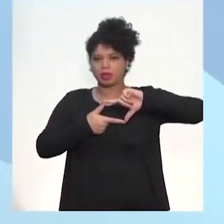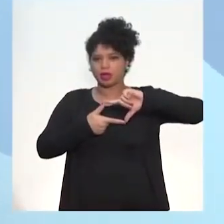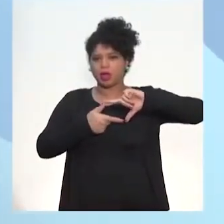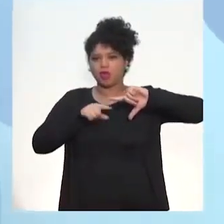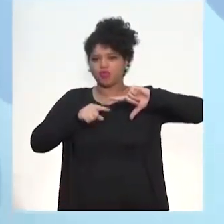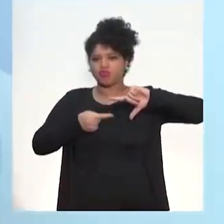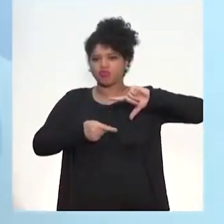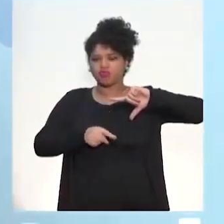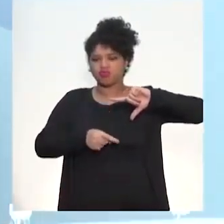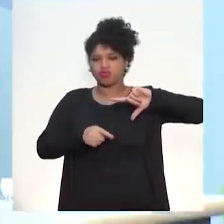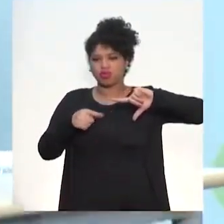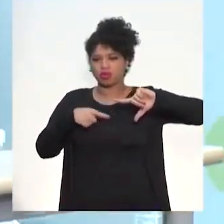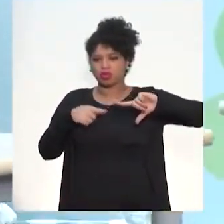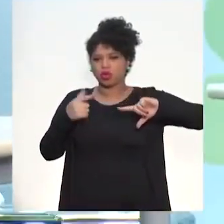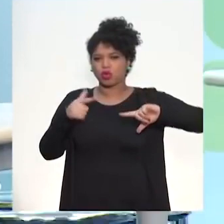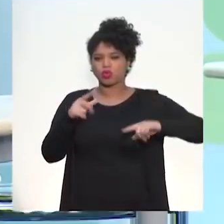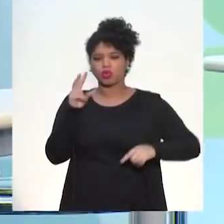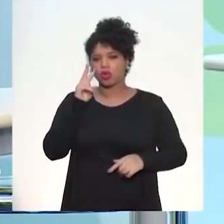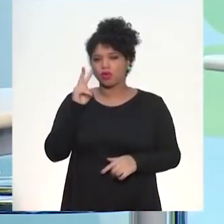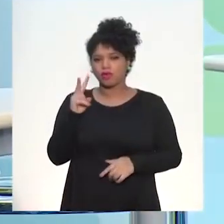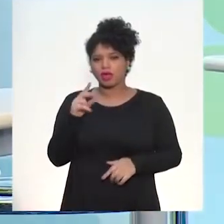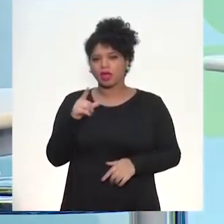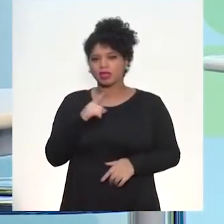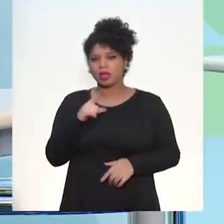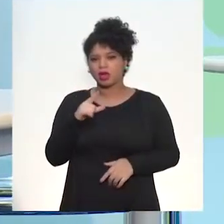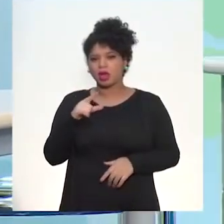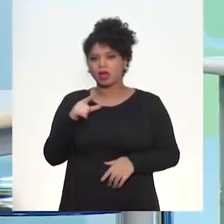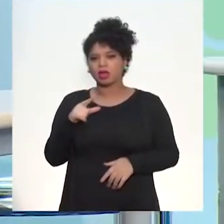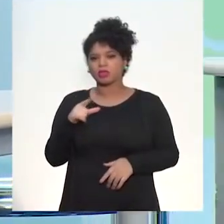minha piscina, e aí eu vou colocar em cima dele a parte